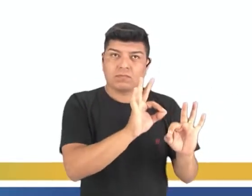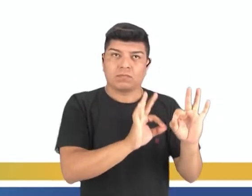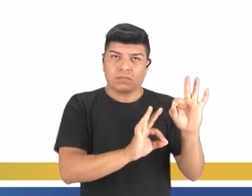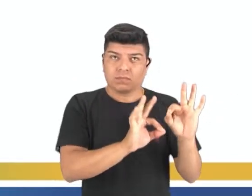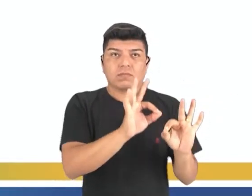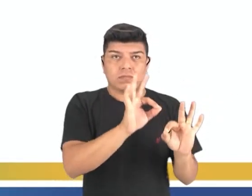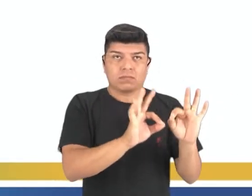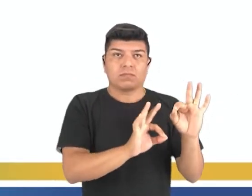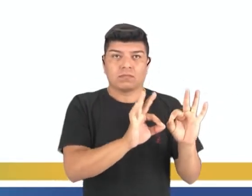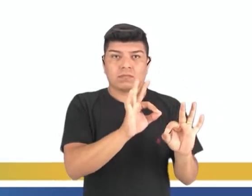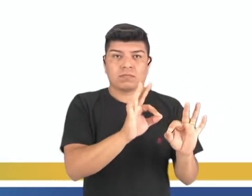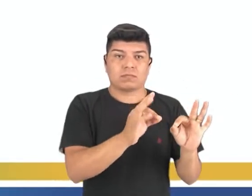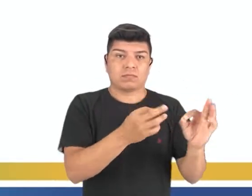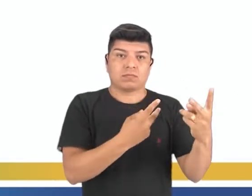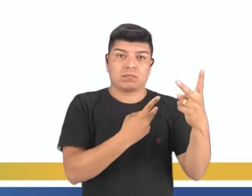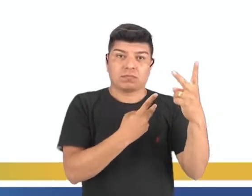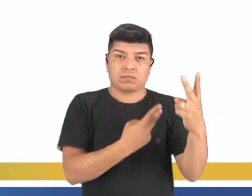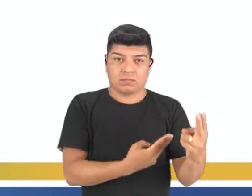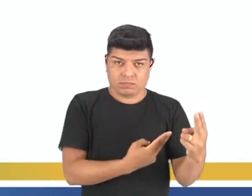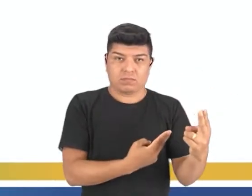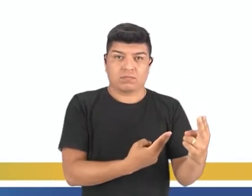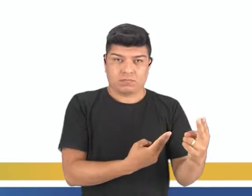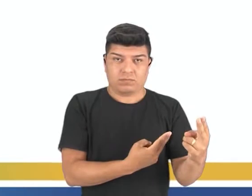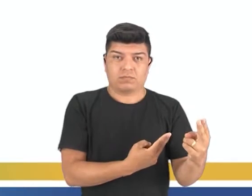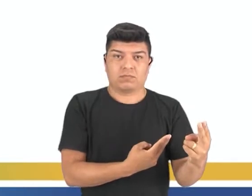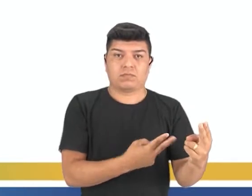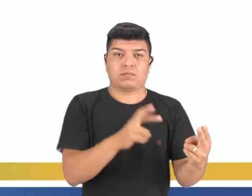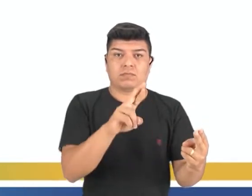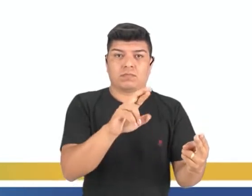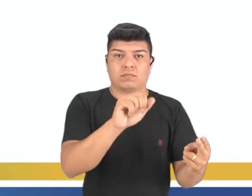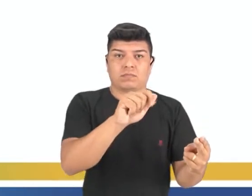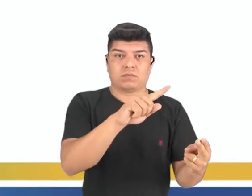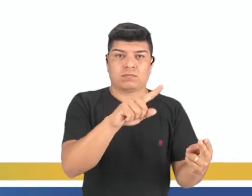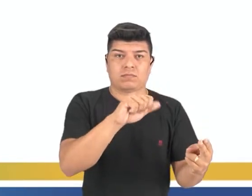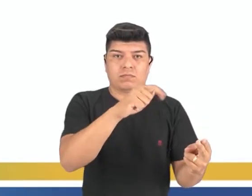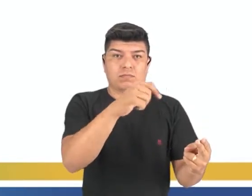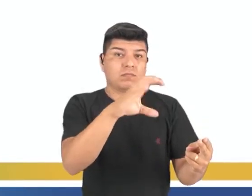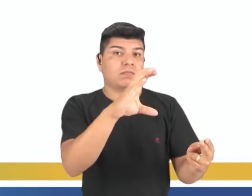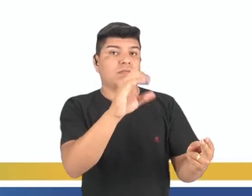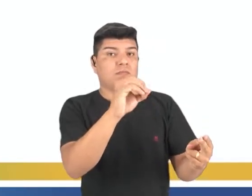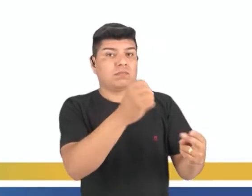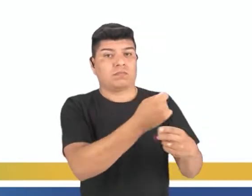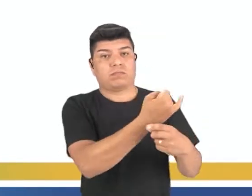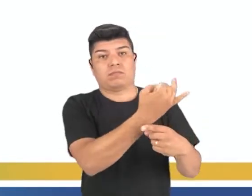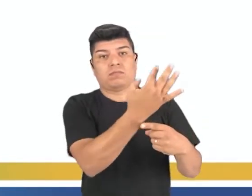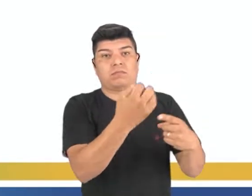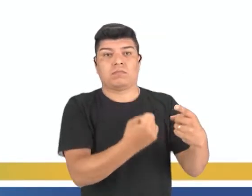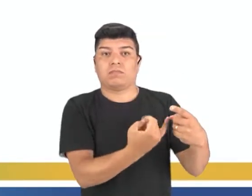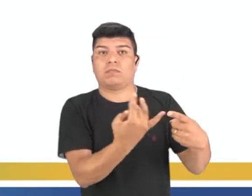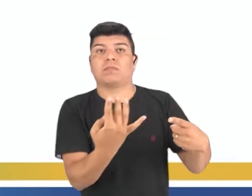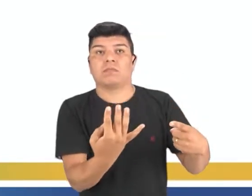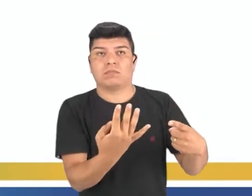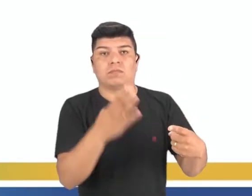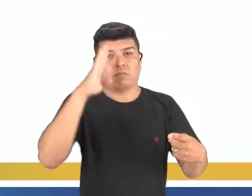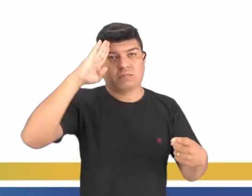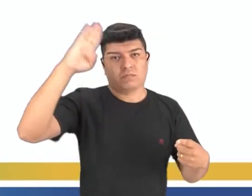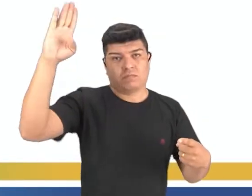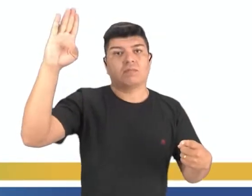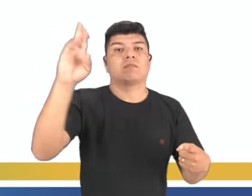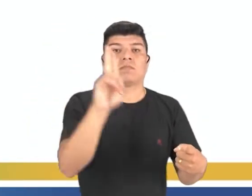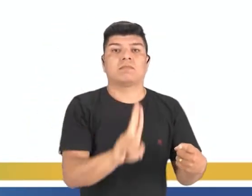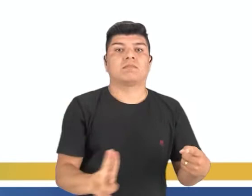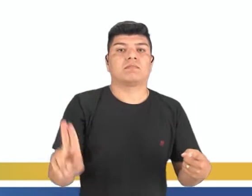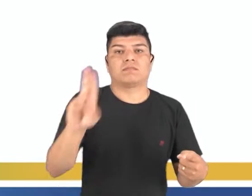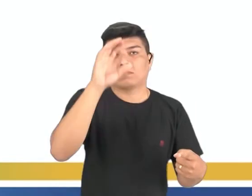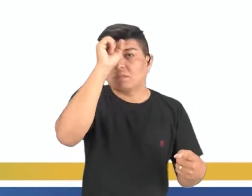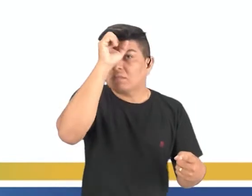aí em formato de igualdade de razões. E aí agora nós vamos usar a propriedade fundamental das proporções que